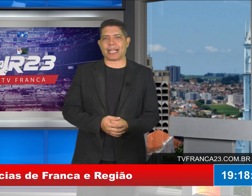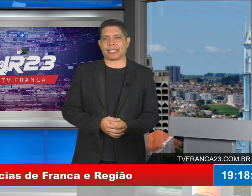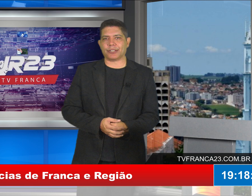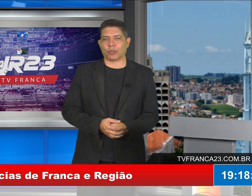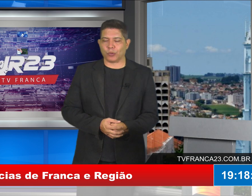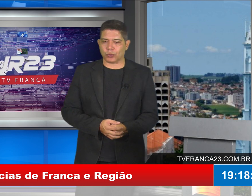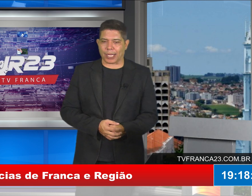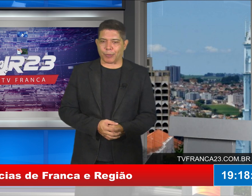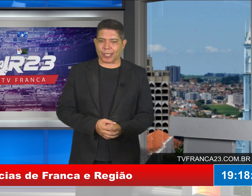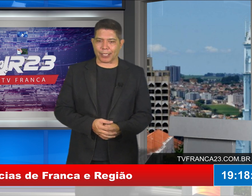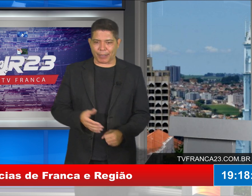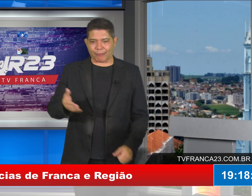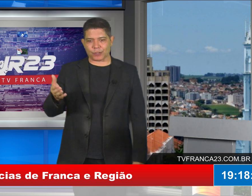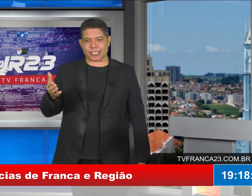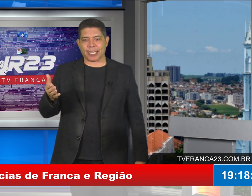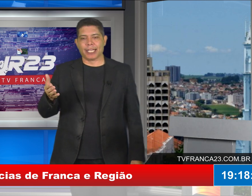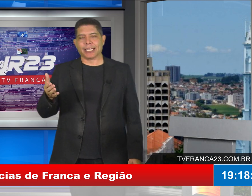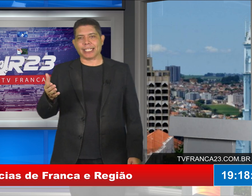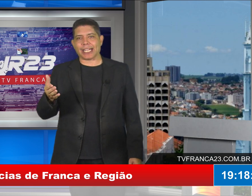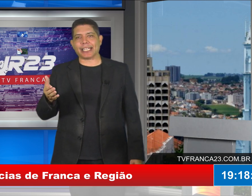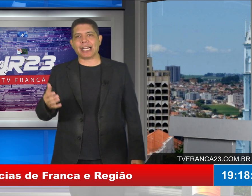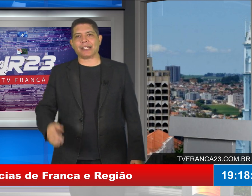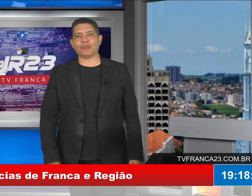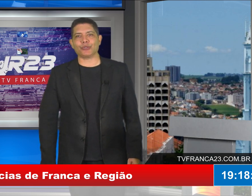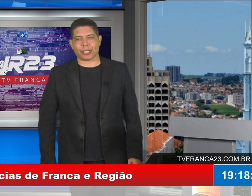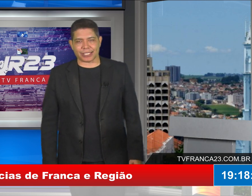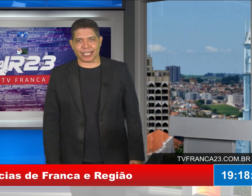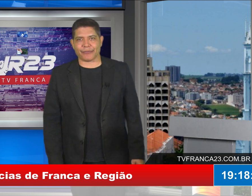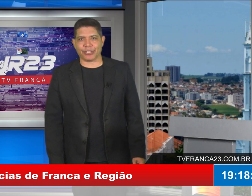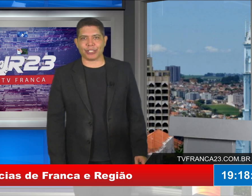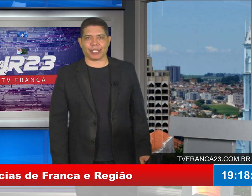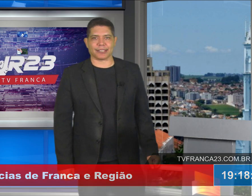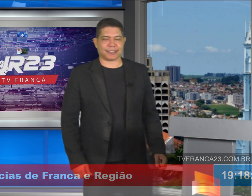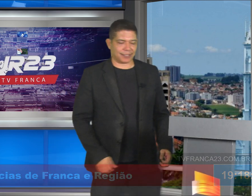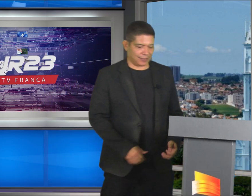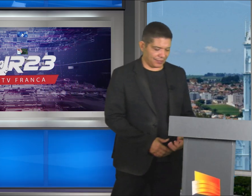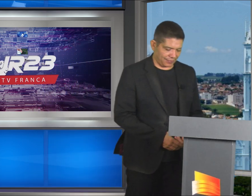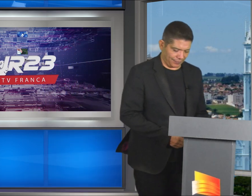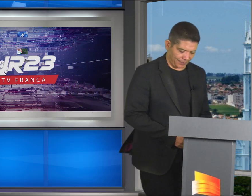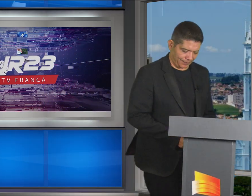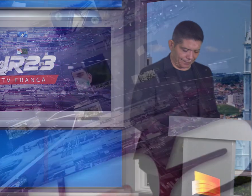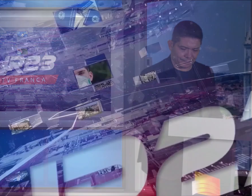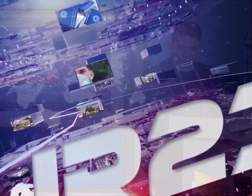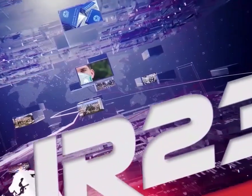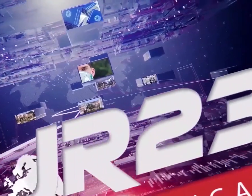os destaques do Mundo da Bola, para você que está ligado no JR23.